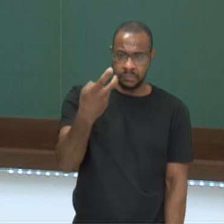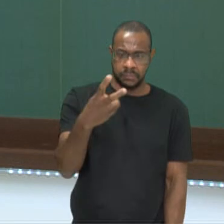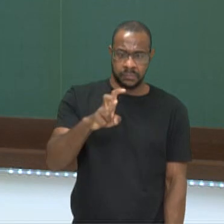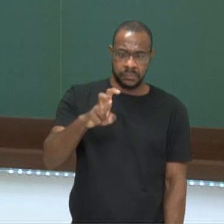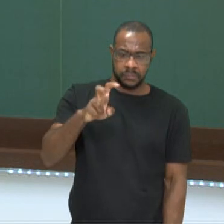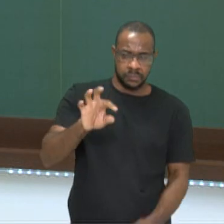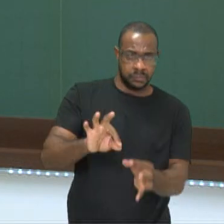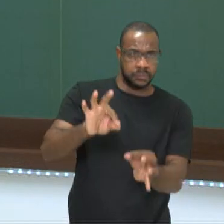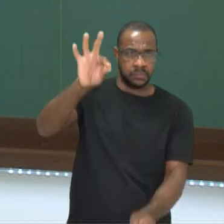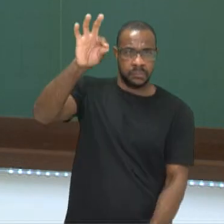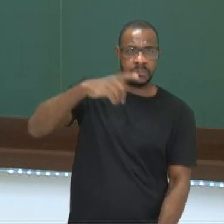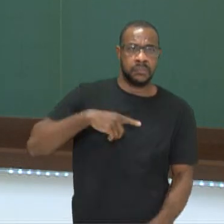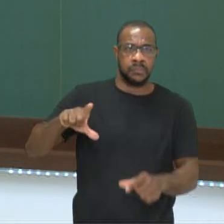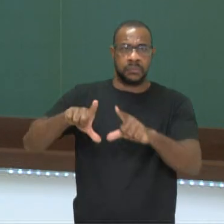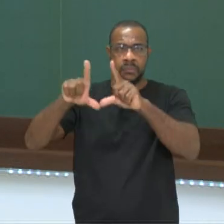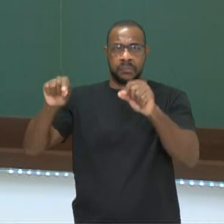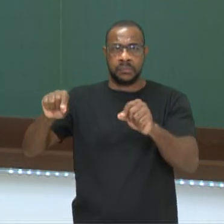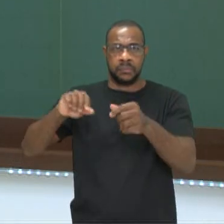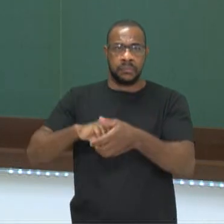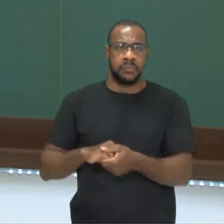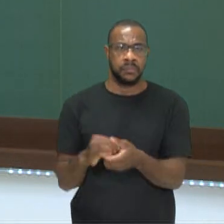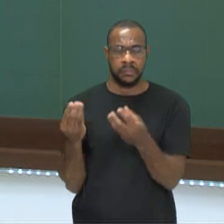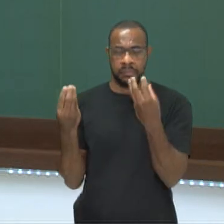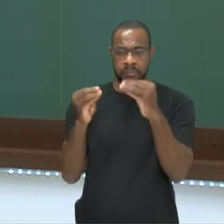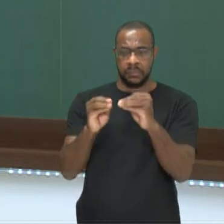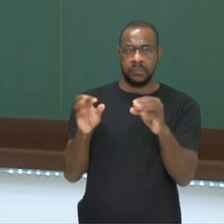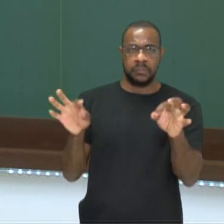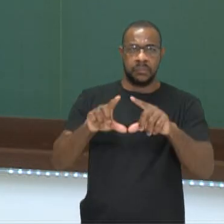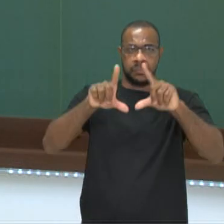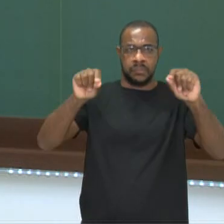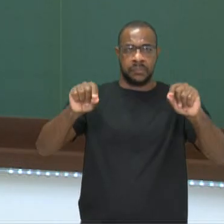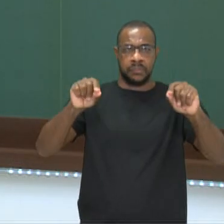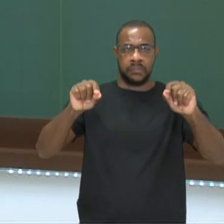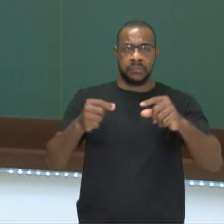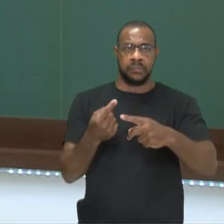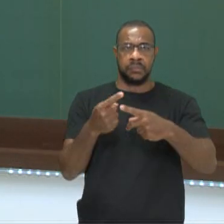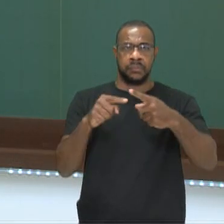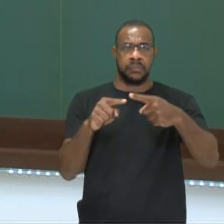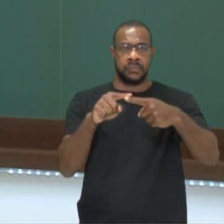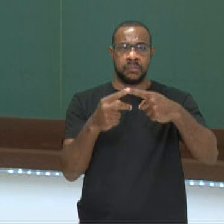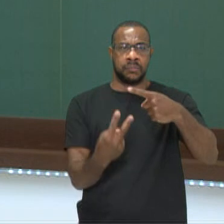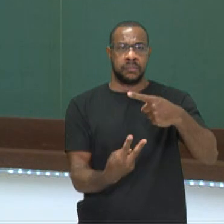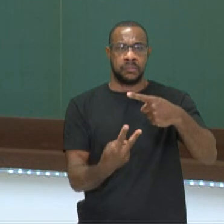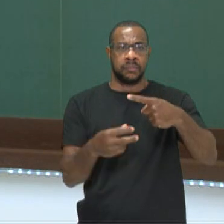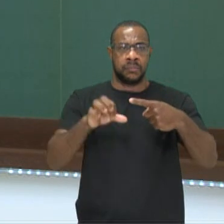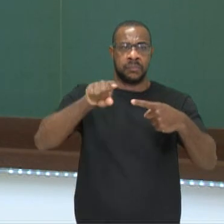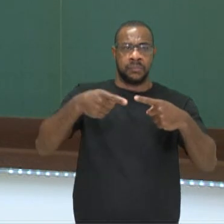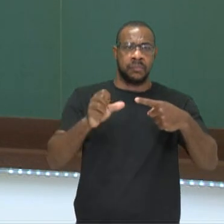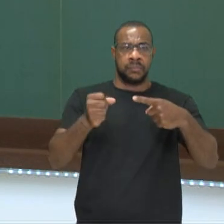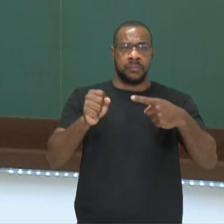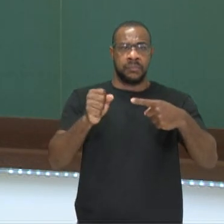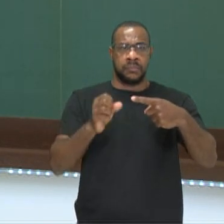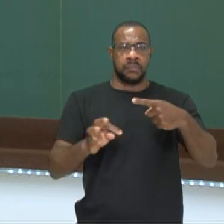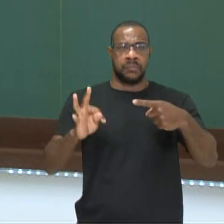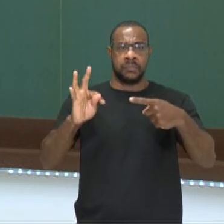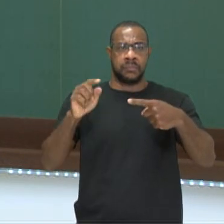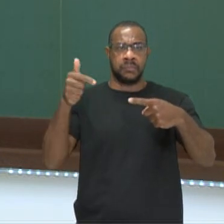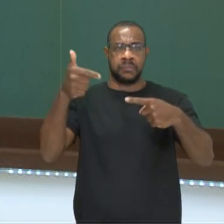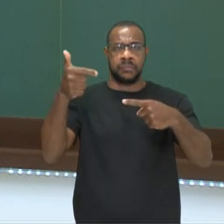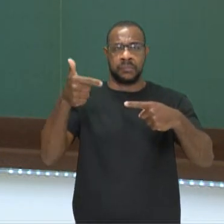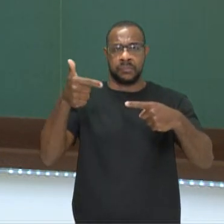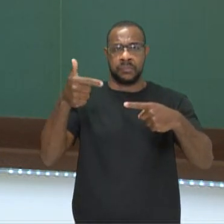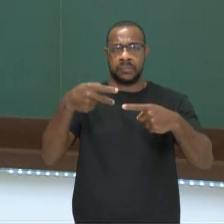e a gente tem a fórmula aqui, né? Então, ele já aplicou a fórmula pra gente, ó. Meio de 9,8, que seria a aceleração da